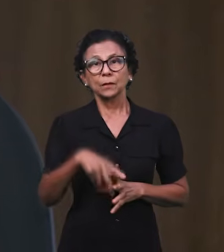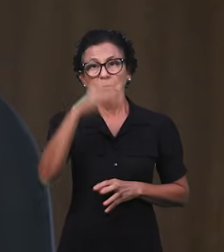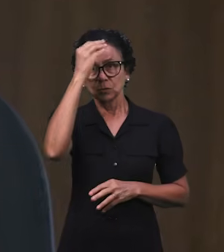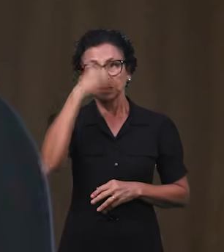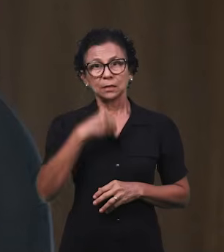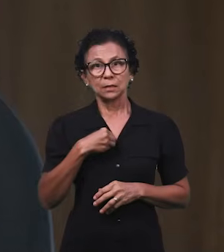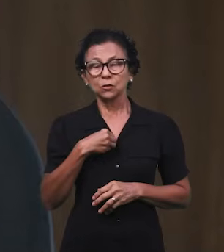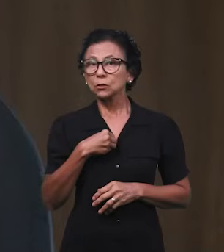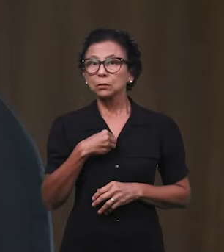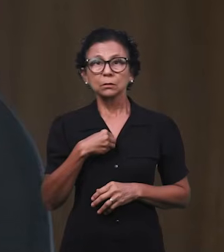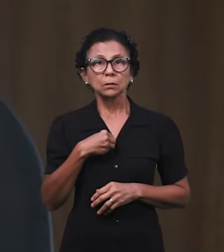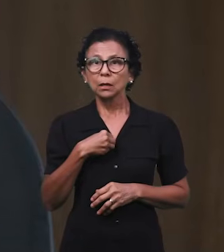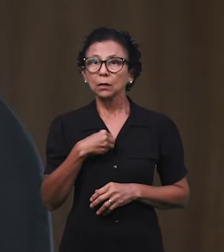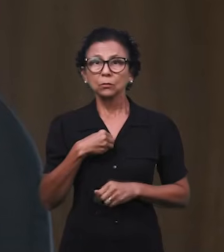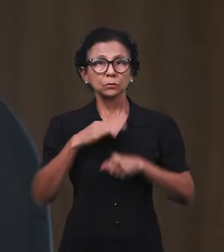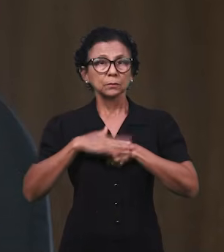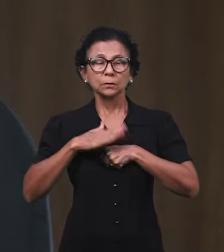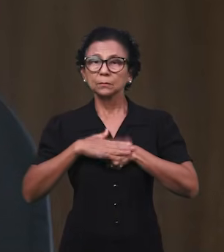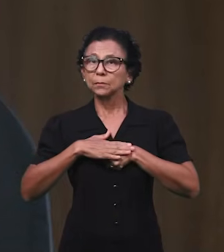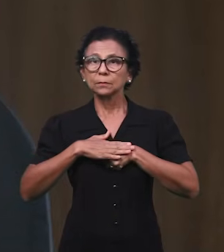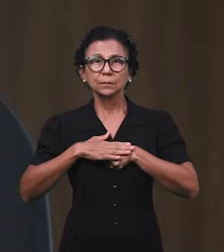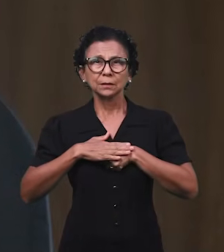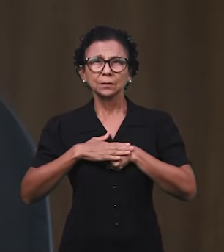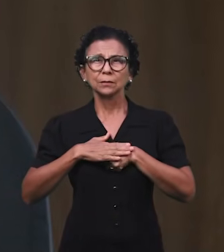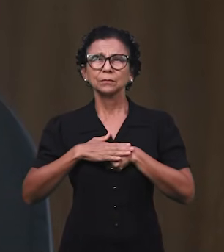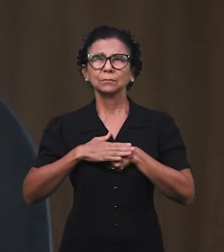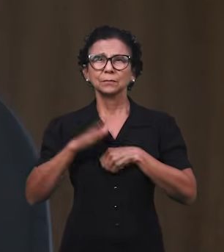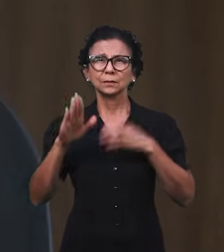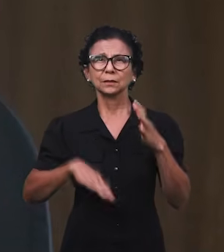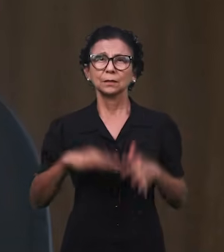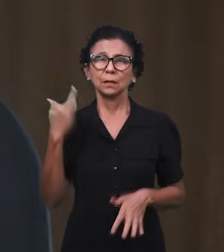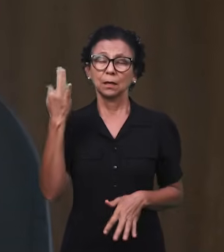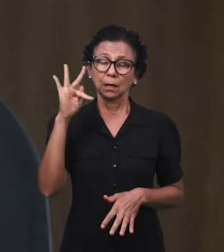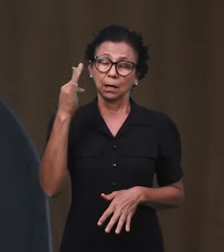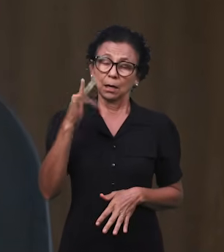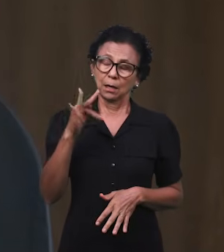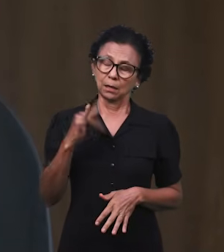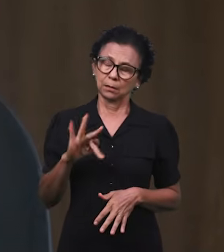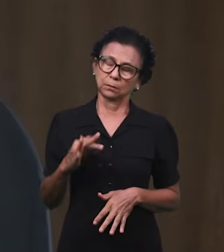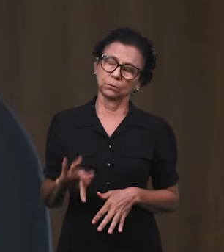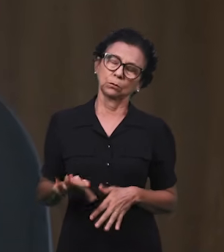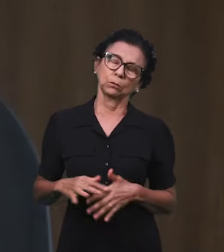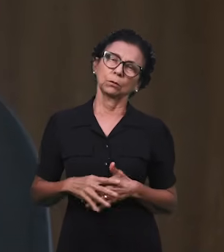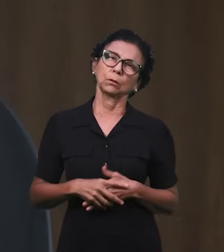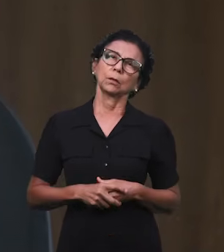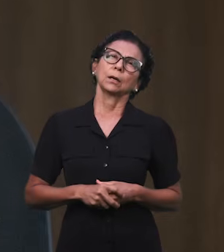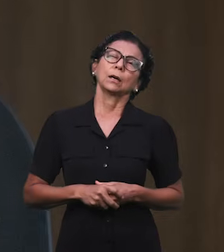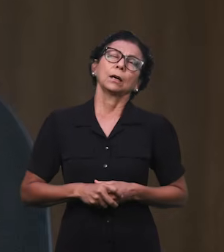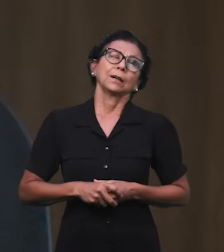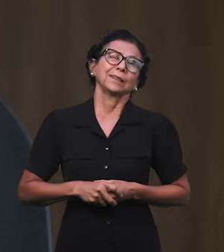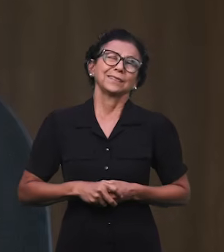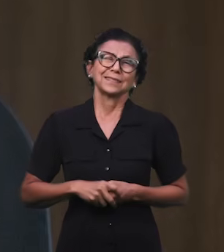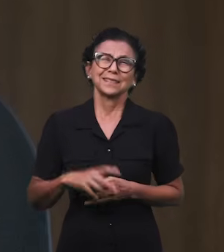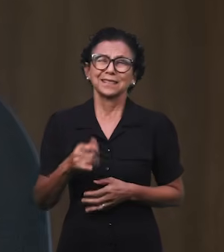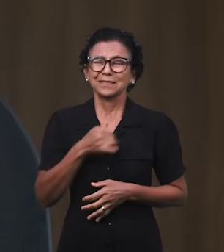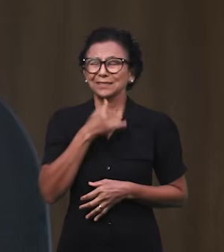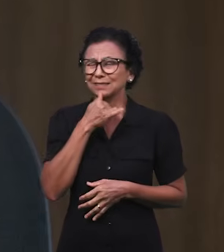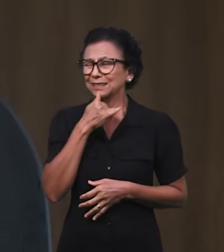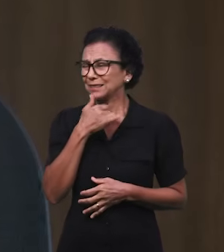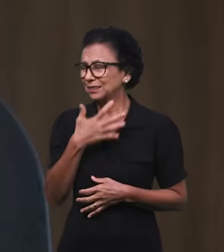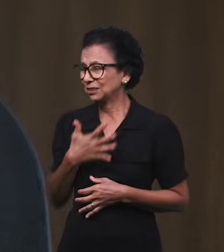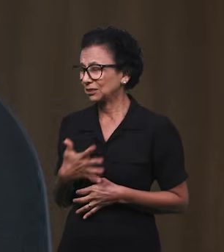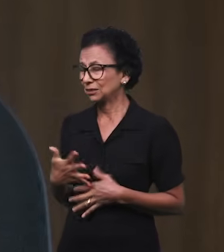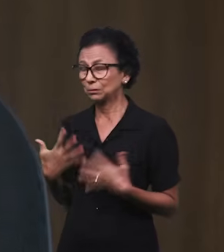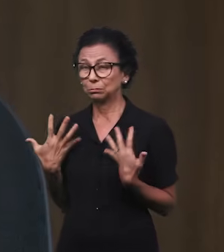mesmo, porque às vezes a dor ela nos torna assim amargurados, tristes.